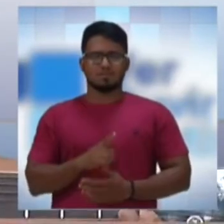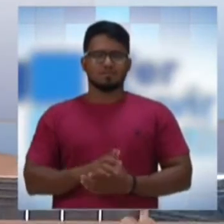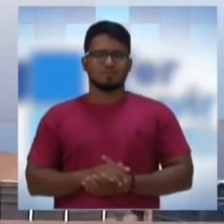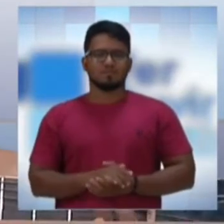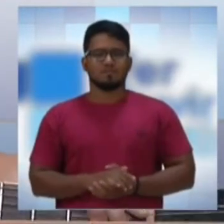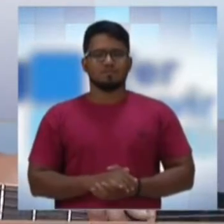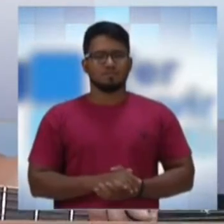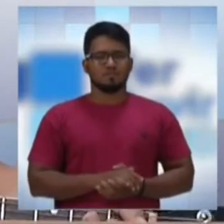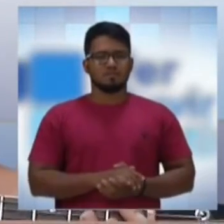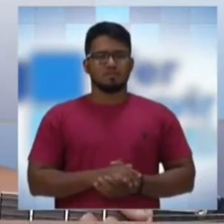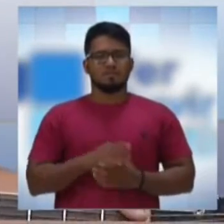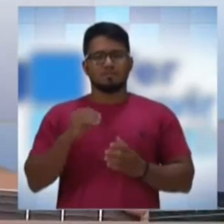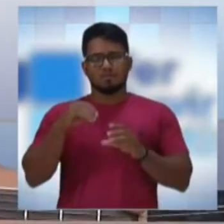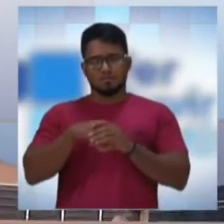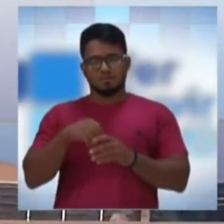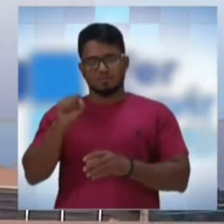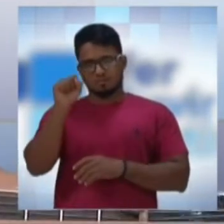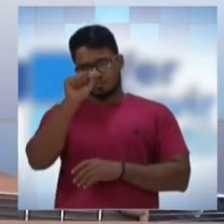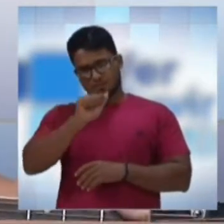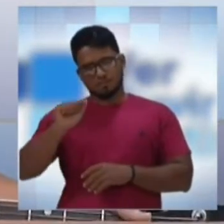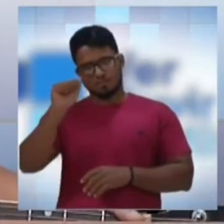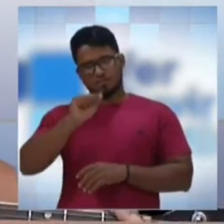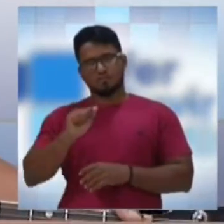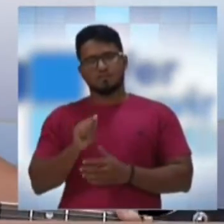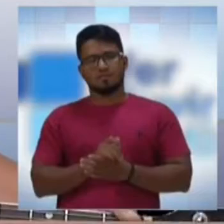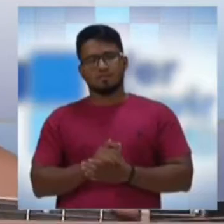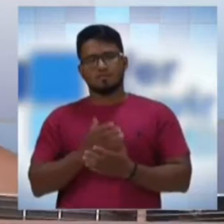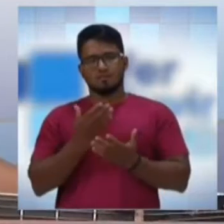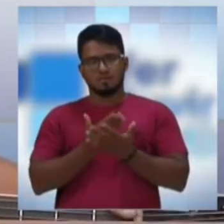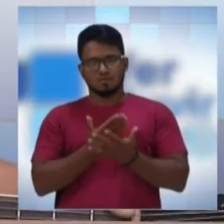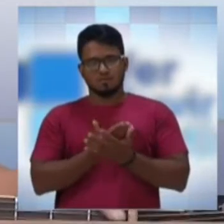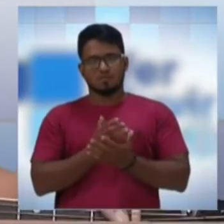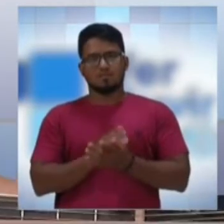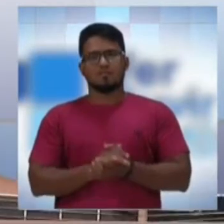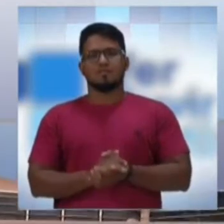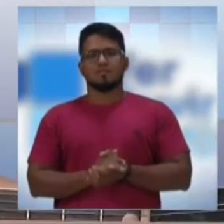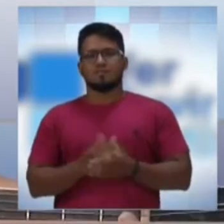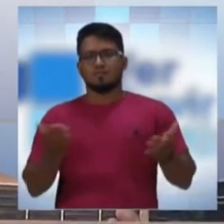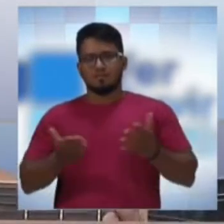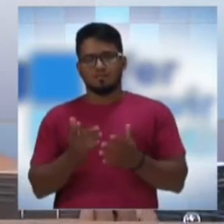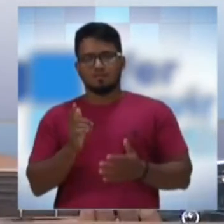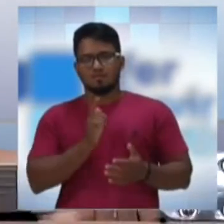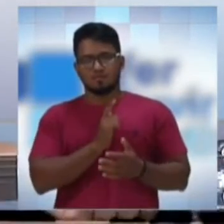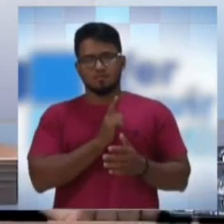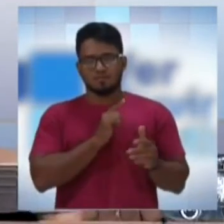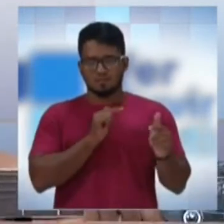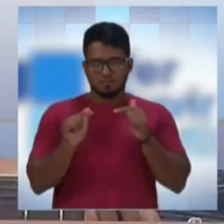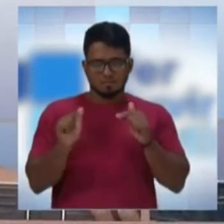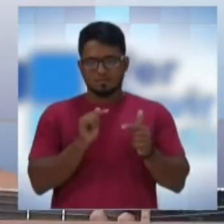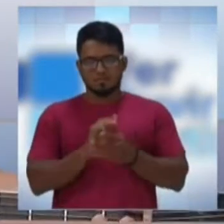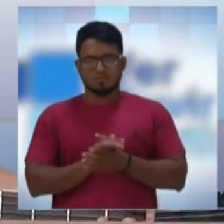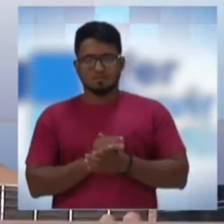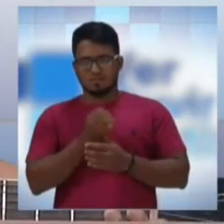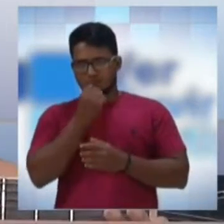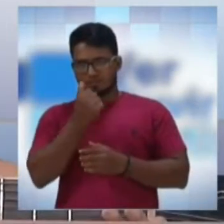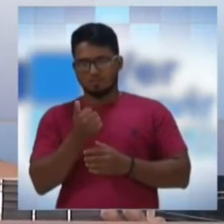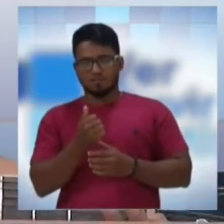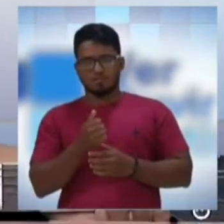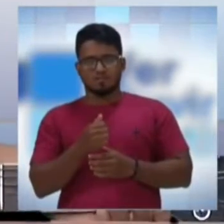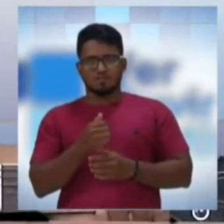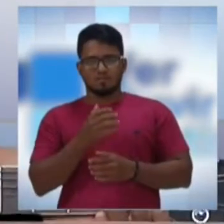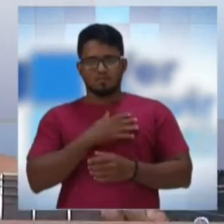o que eu consegui através da associação, né? Que foi estudar e hoje ter o meu emprego,